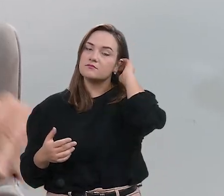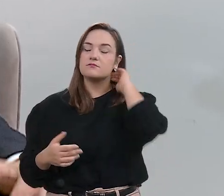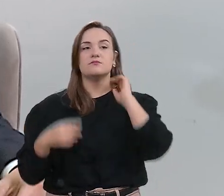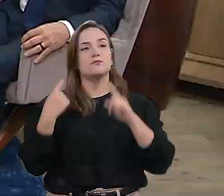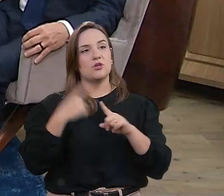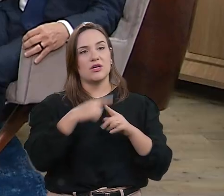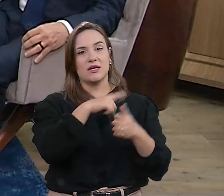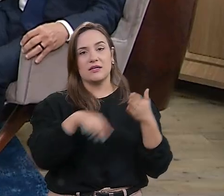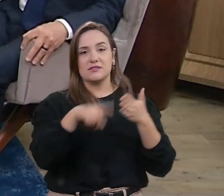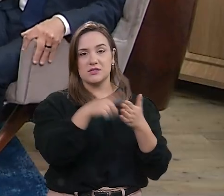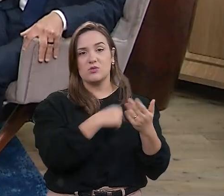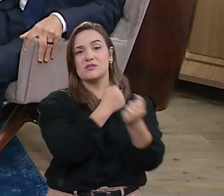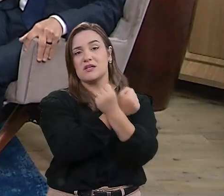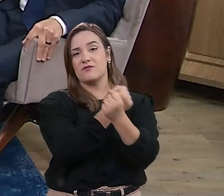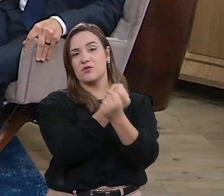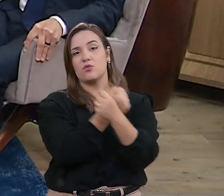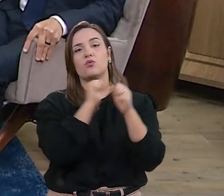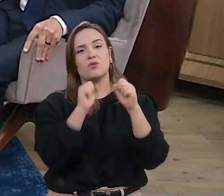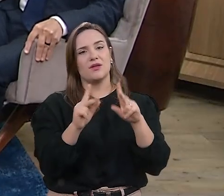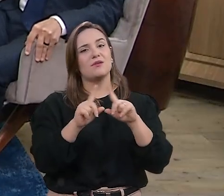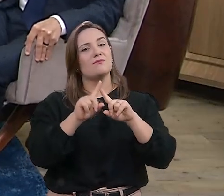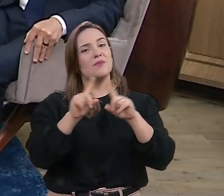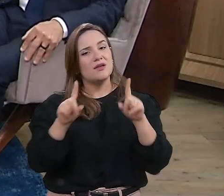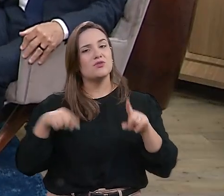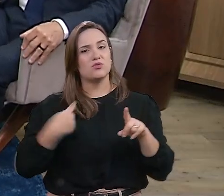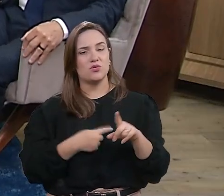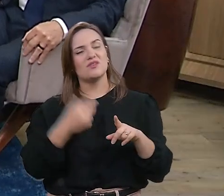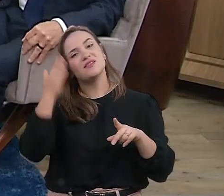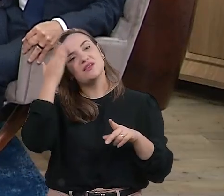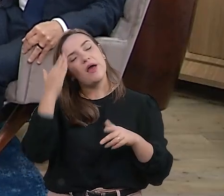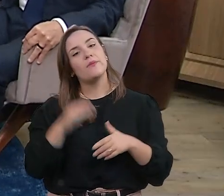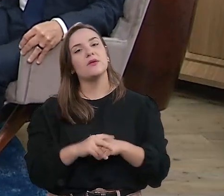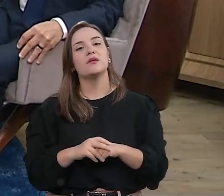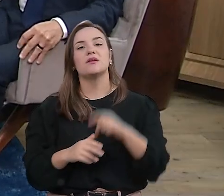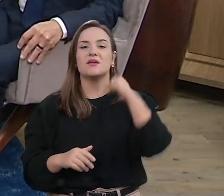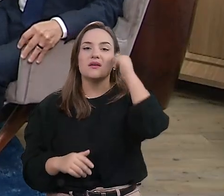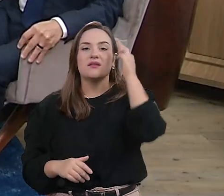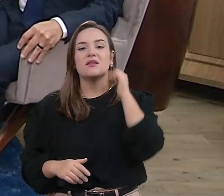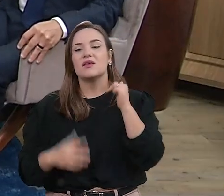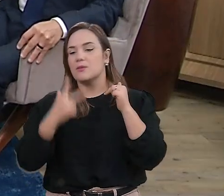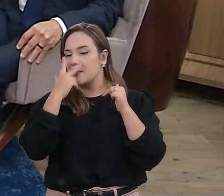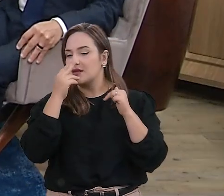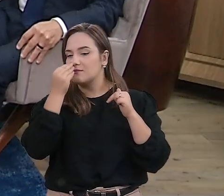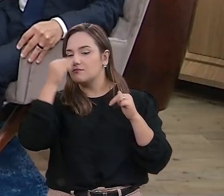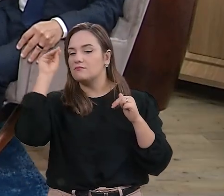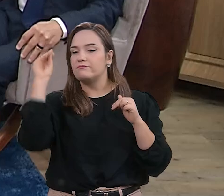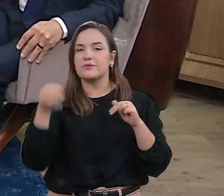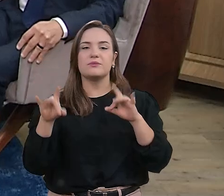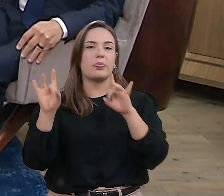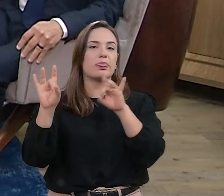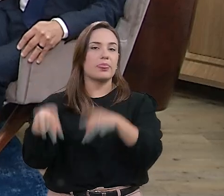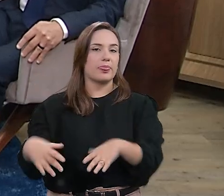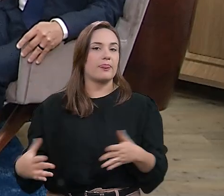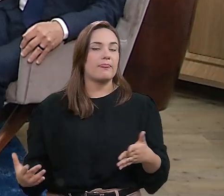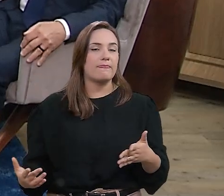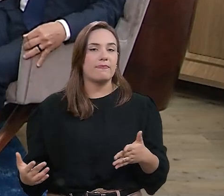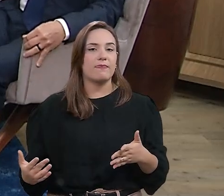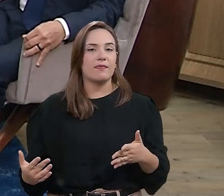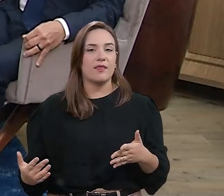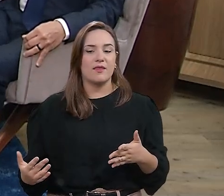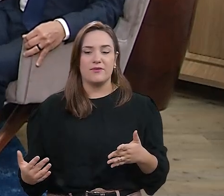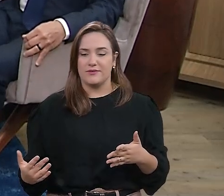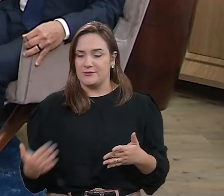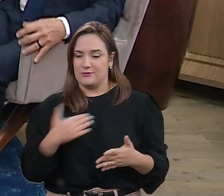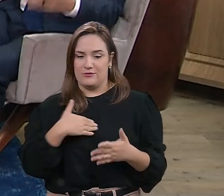foi abolida no Brasil, nós sabemos que os negros foram jogados à sua própria sorte. O Estado não tinha